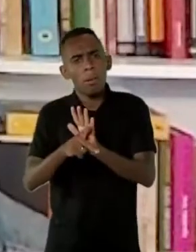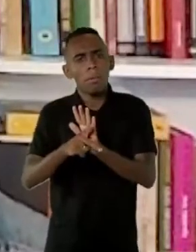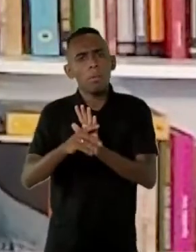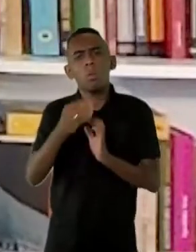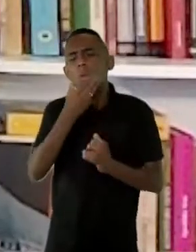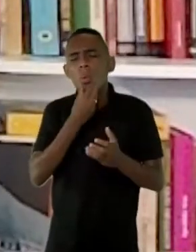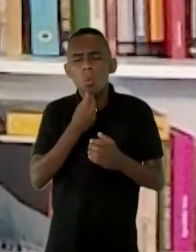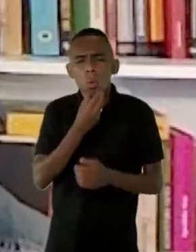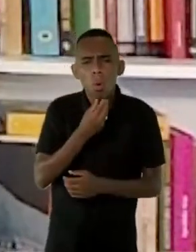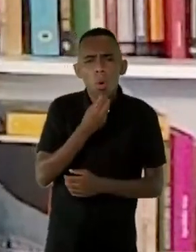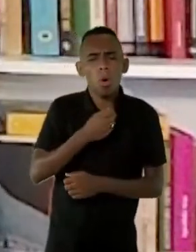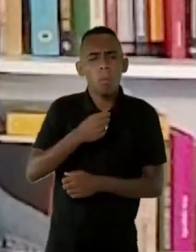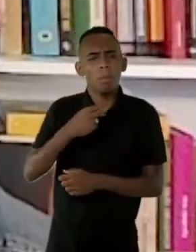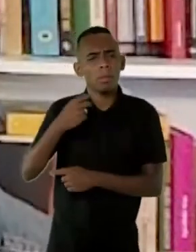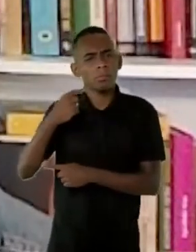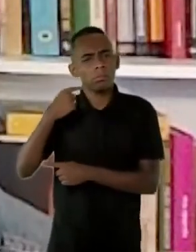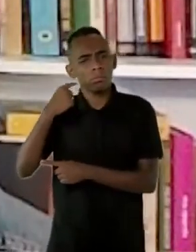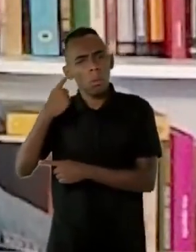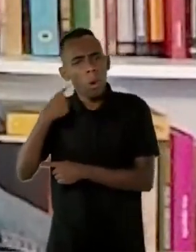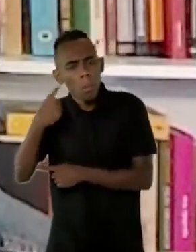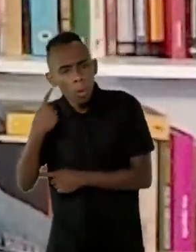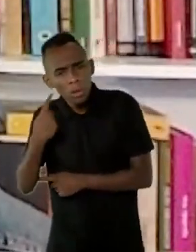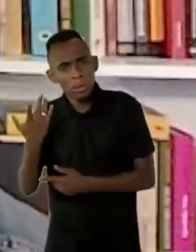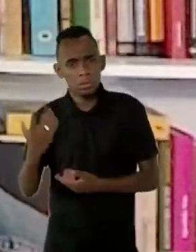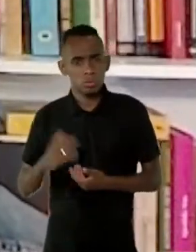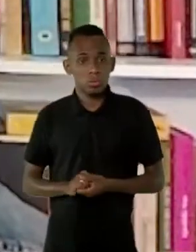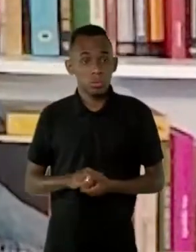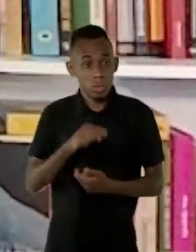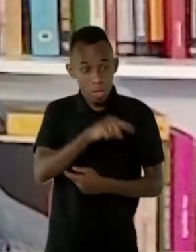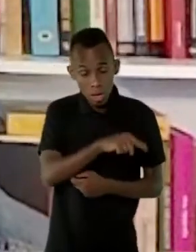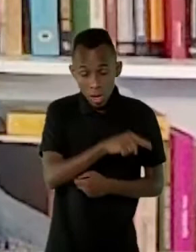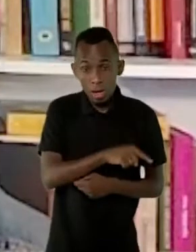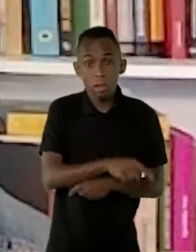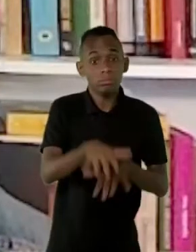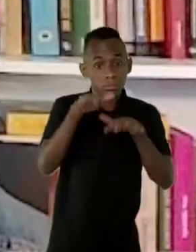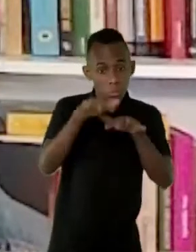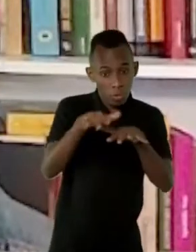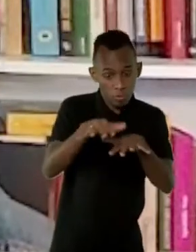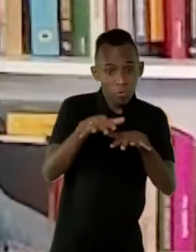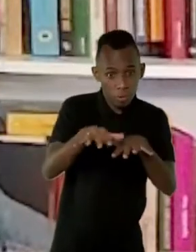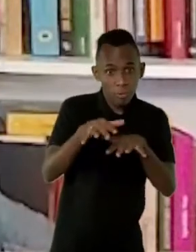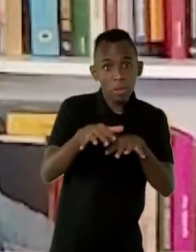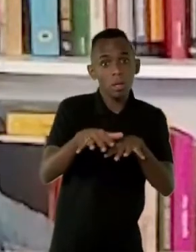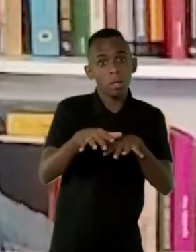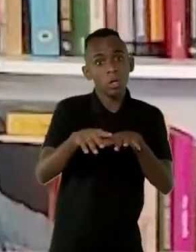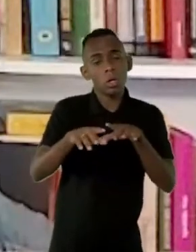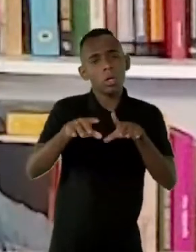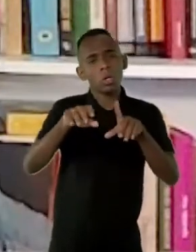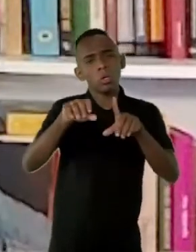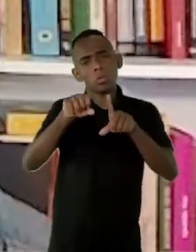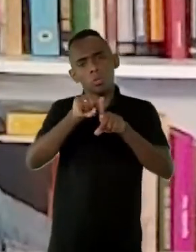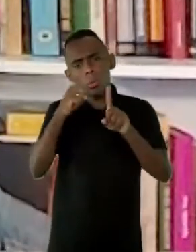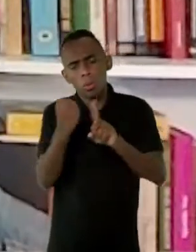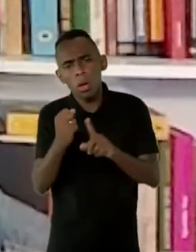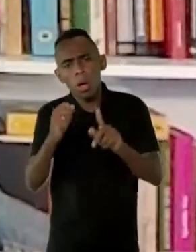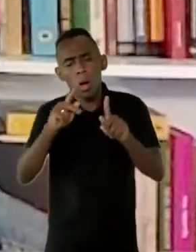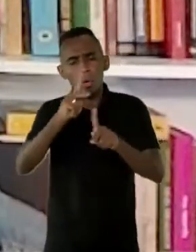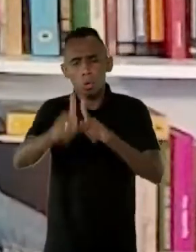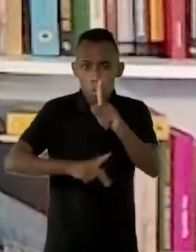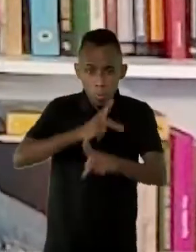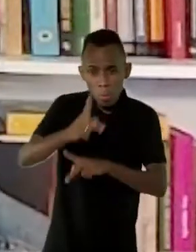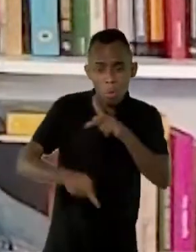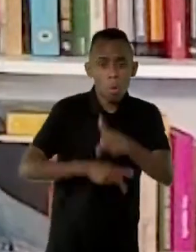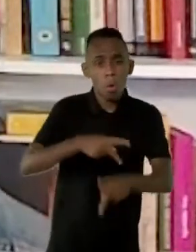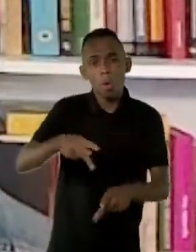turma toda. Então, a Carolina participava de movimentos sindicais, ia em passeatas, falava,